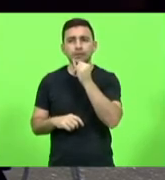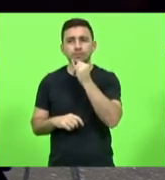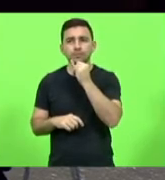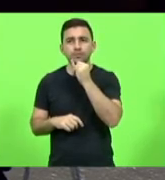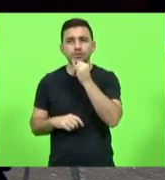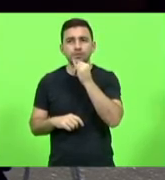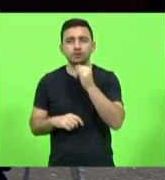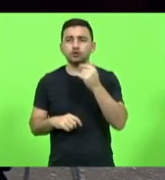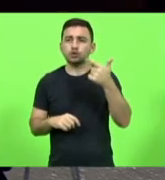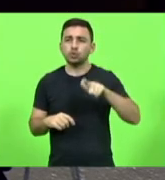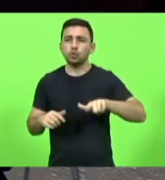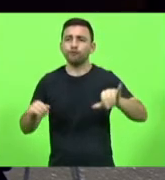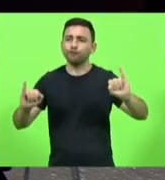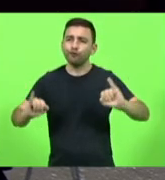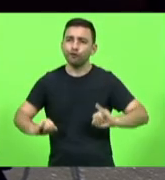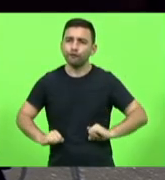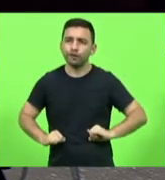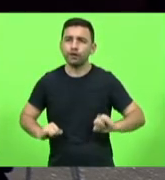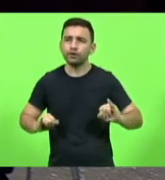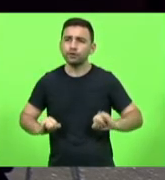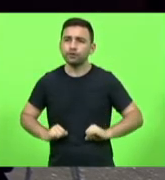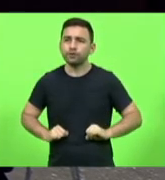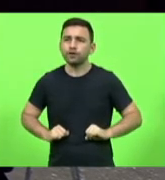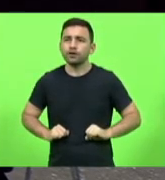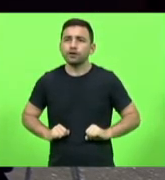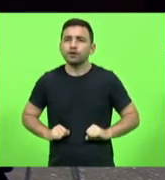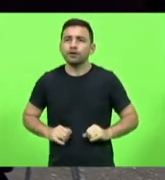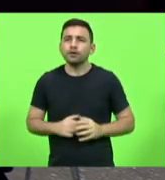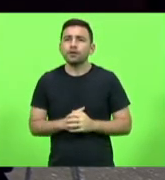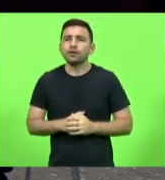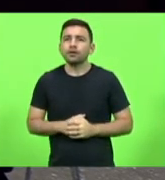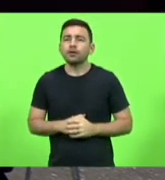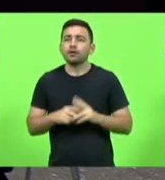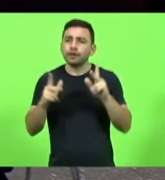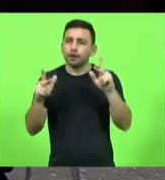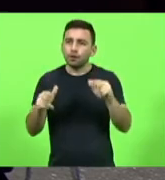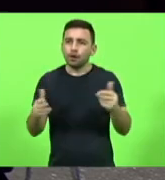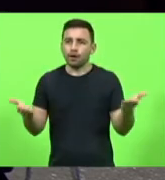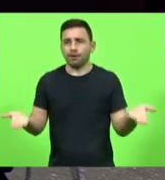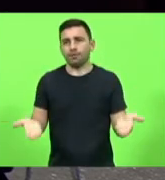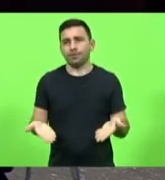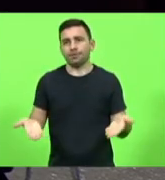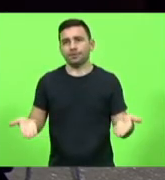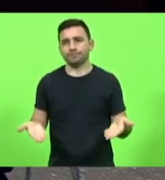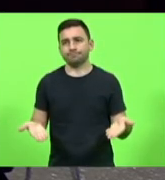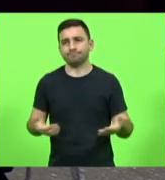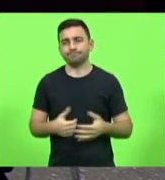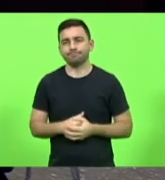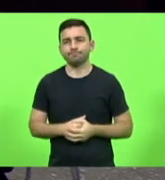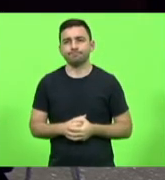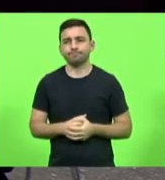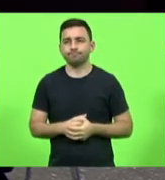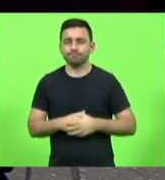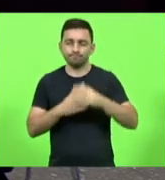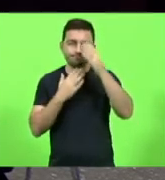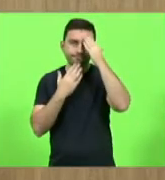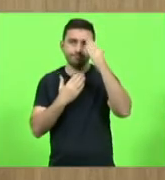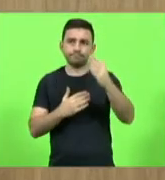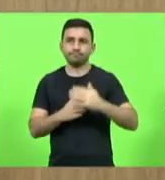a sofrer o que nós estamos sofrendo nesse momento, senhor presidente. Muito obrigado.